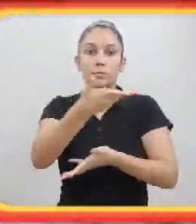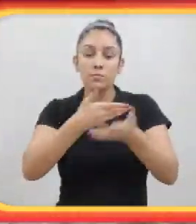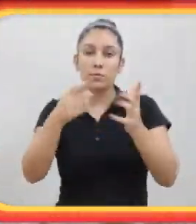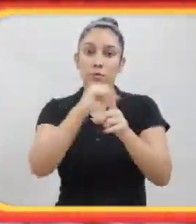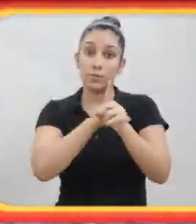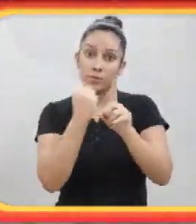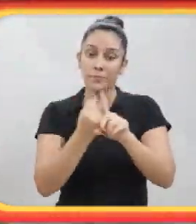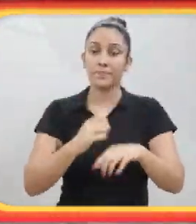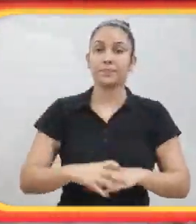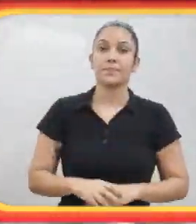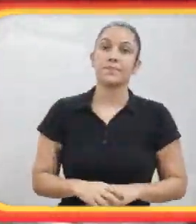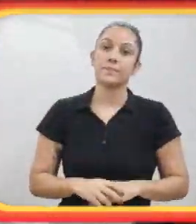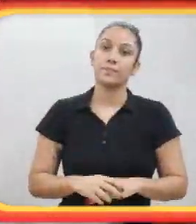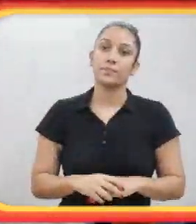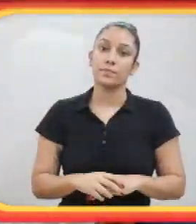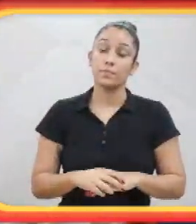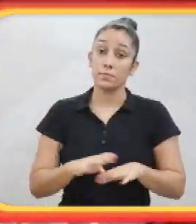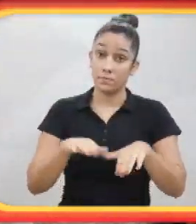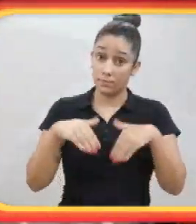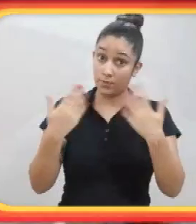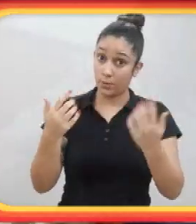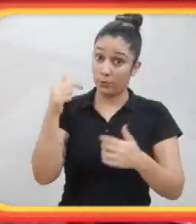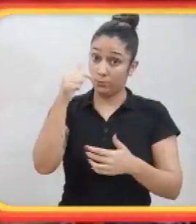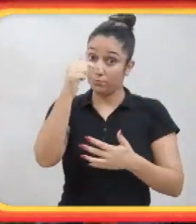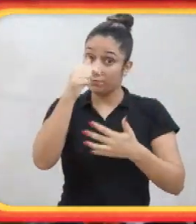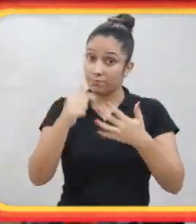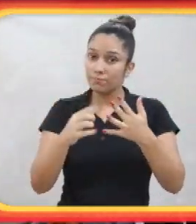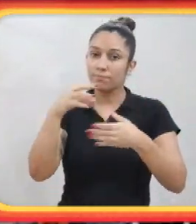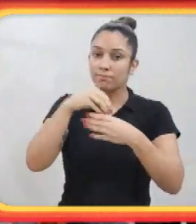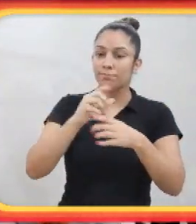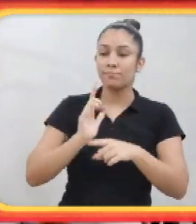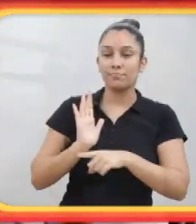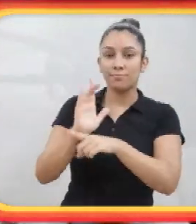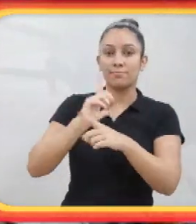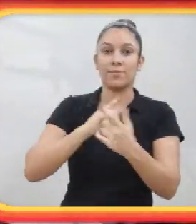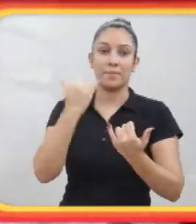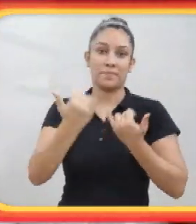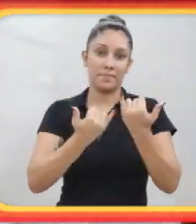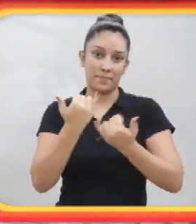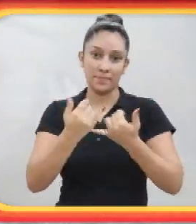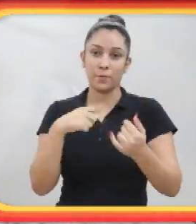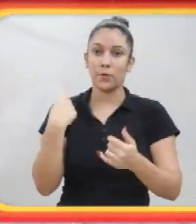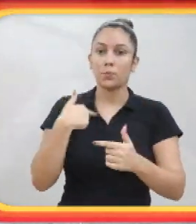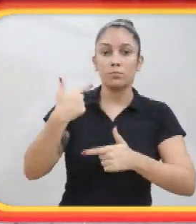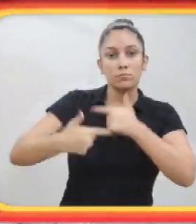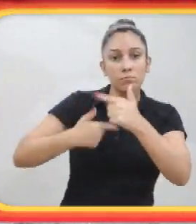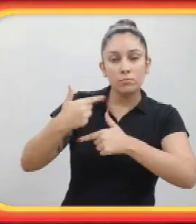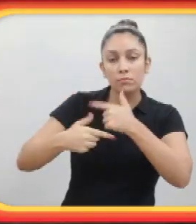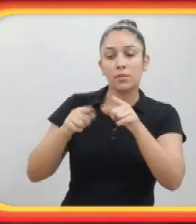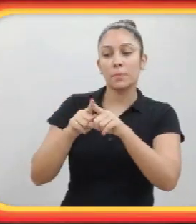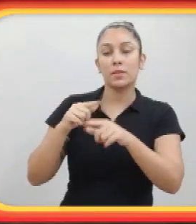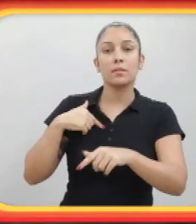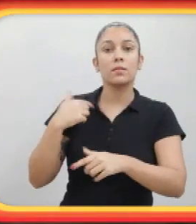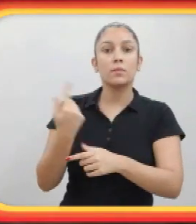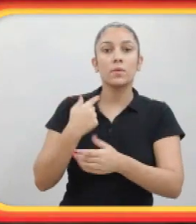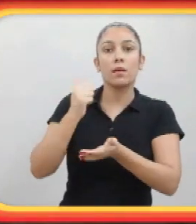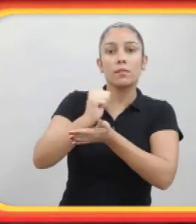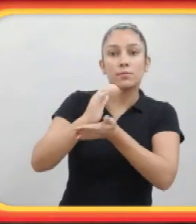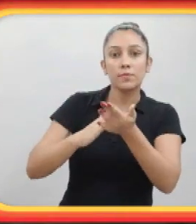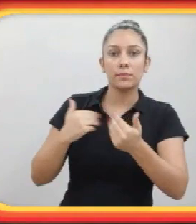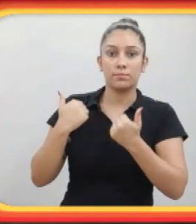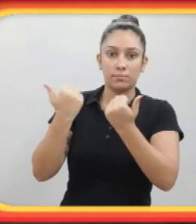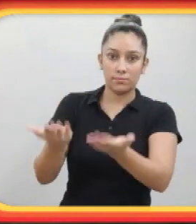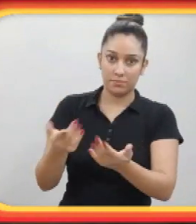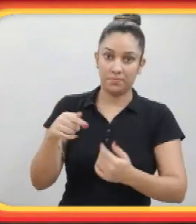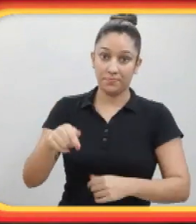abordagem psicomotora, né, que está dentro da questão cognitiva, da socialização. Então, através de uma